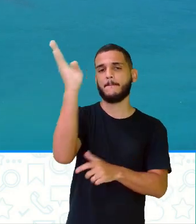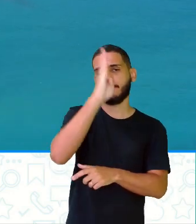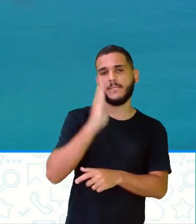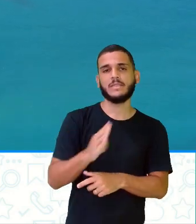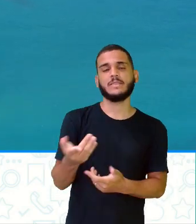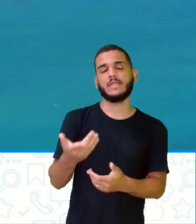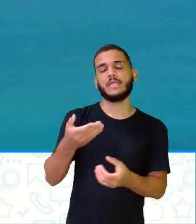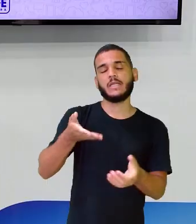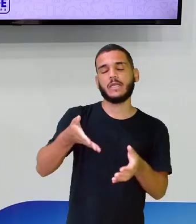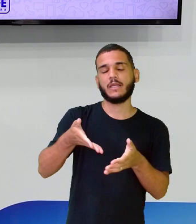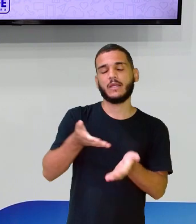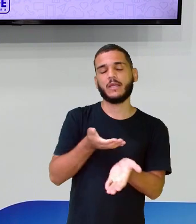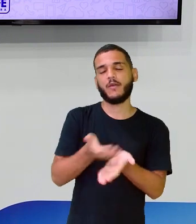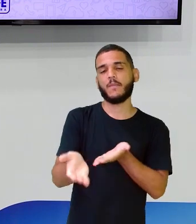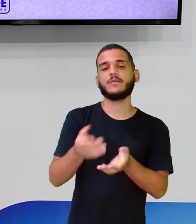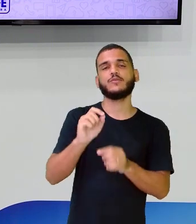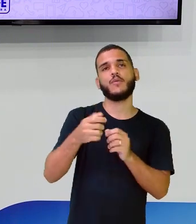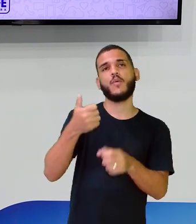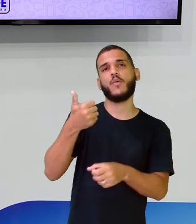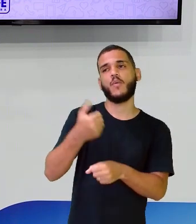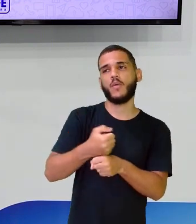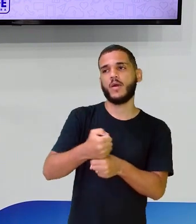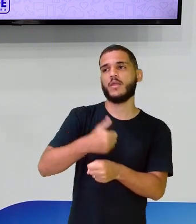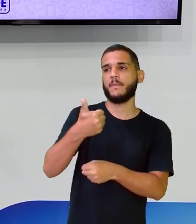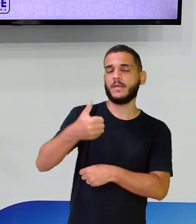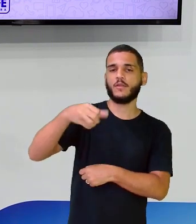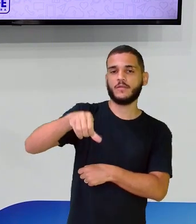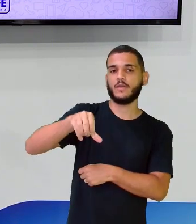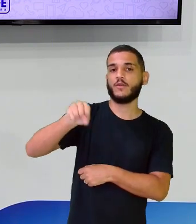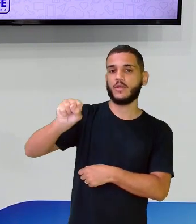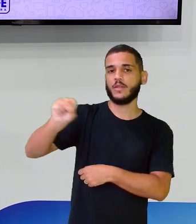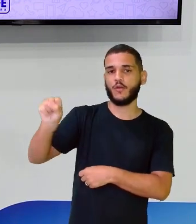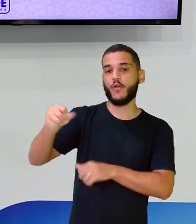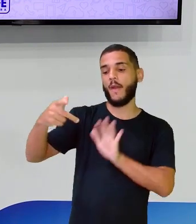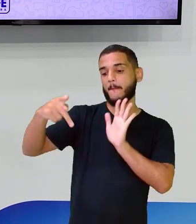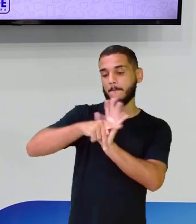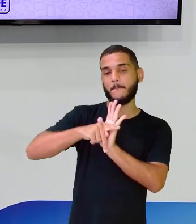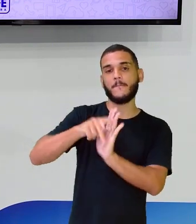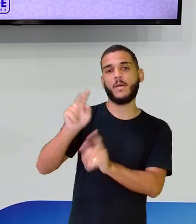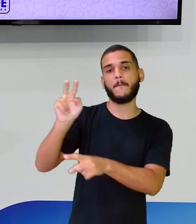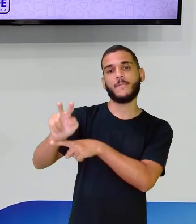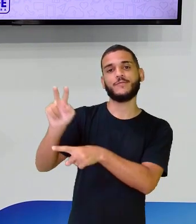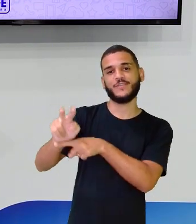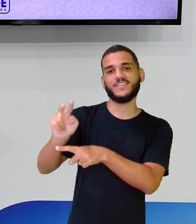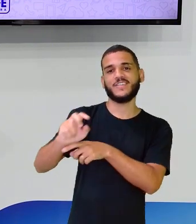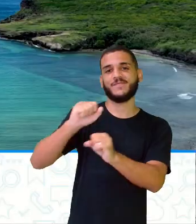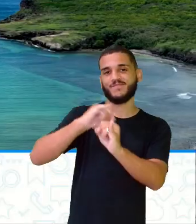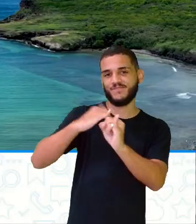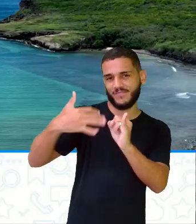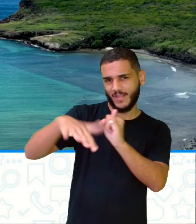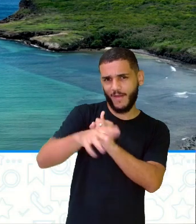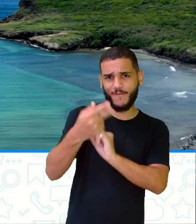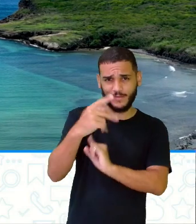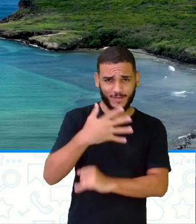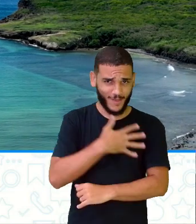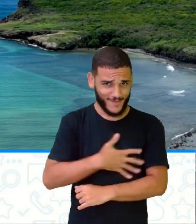criado em 1988 para proteger essa beleza natural. E aí, gostaram de